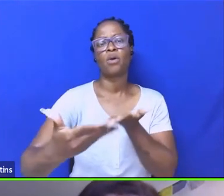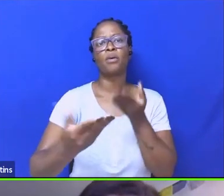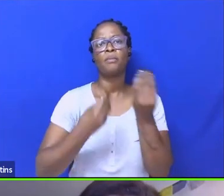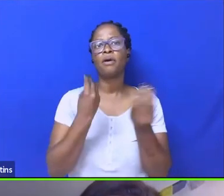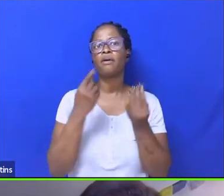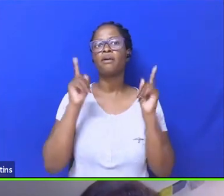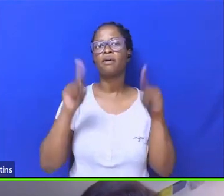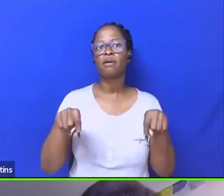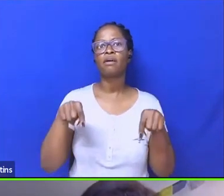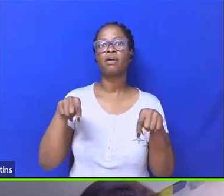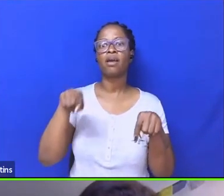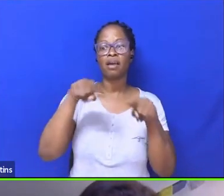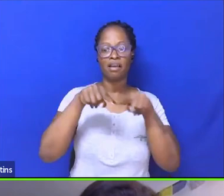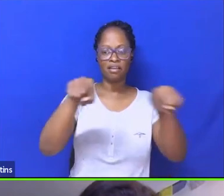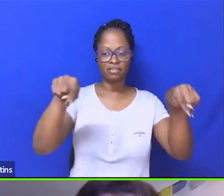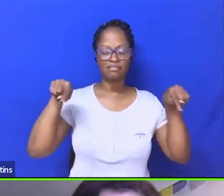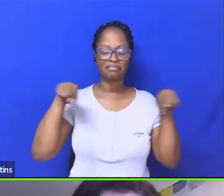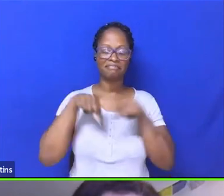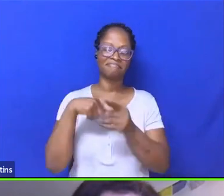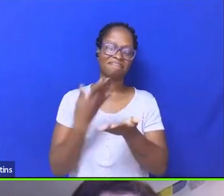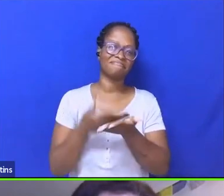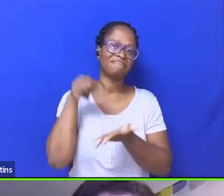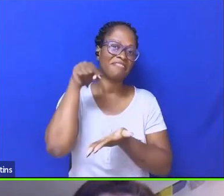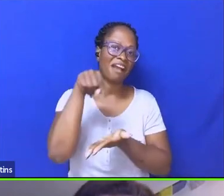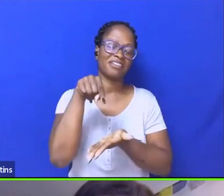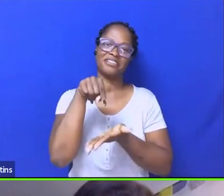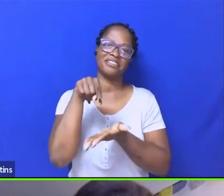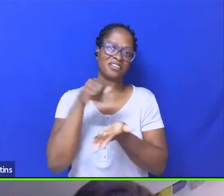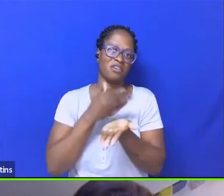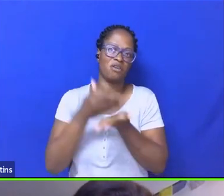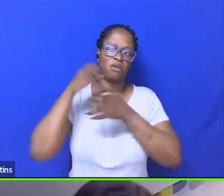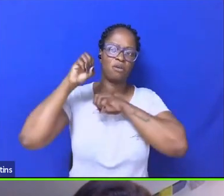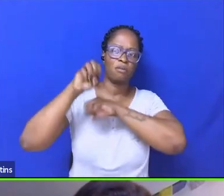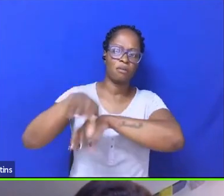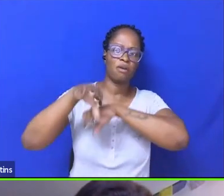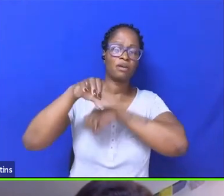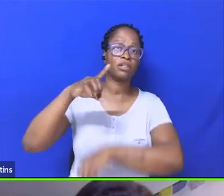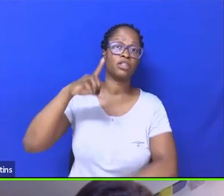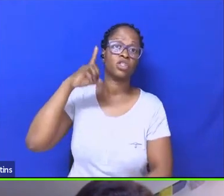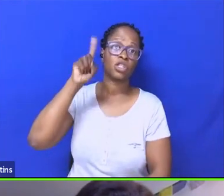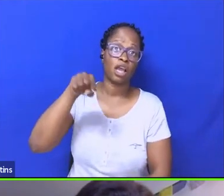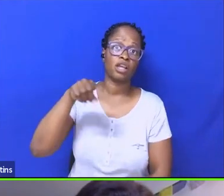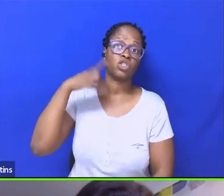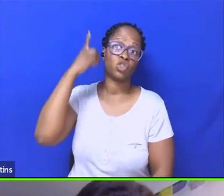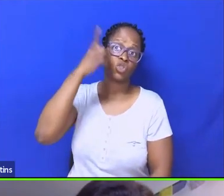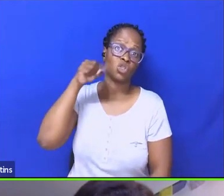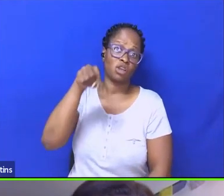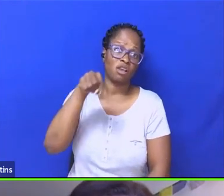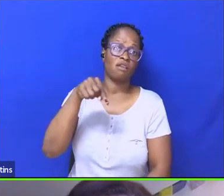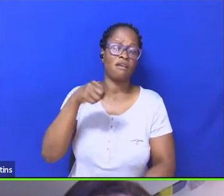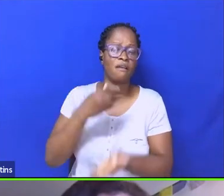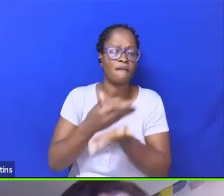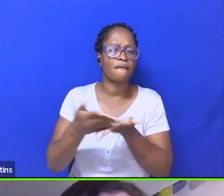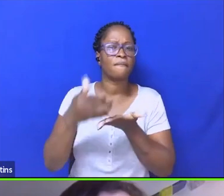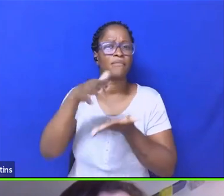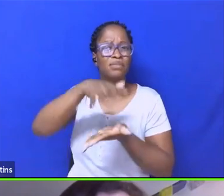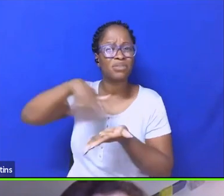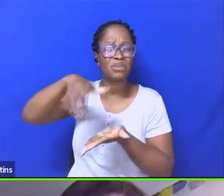ensinando direito em um meio muito conservador em